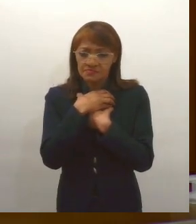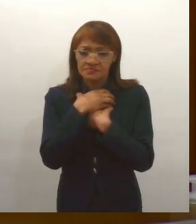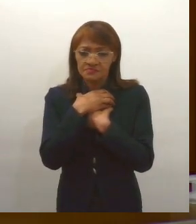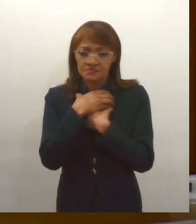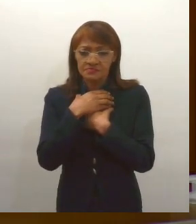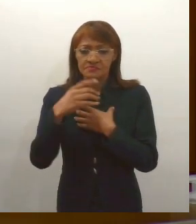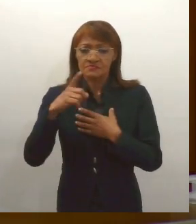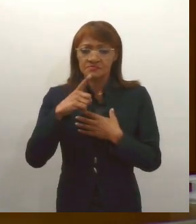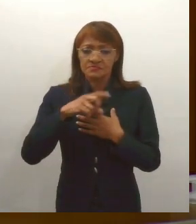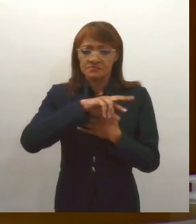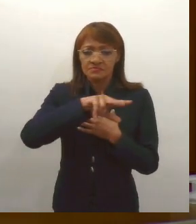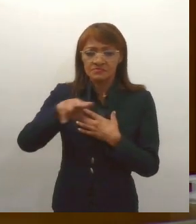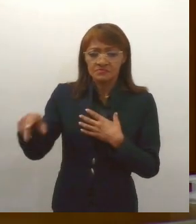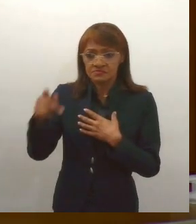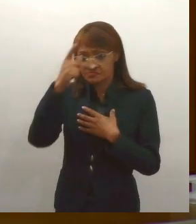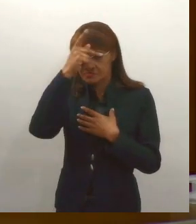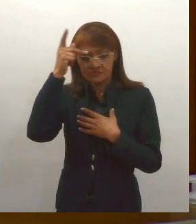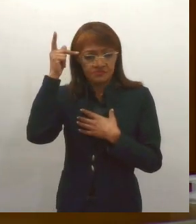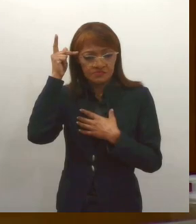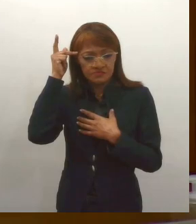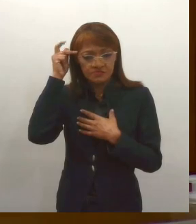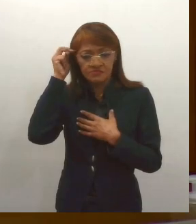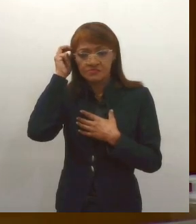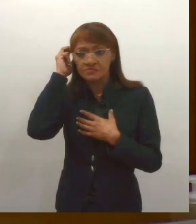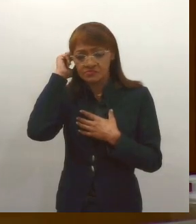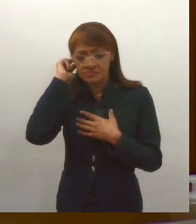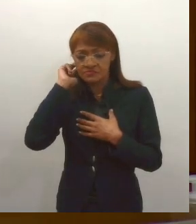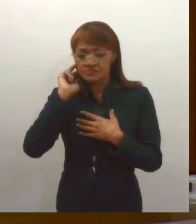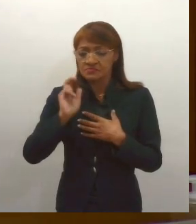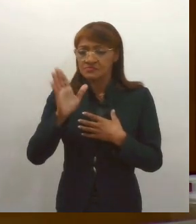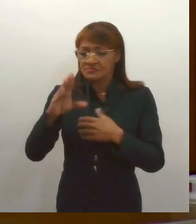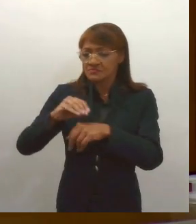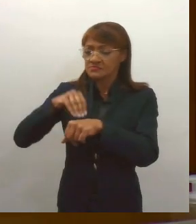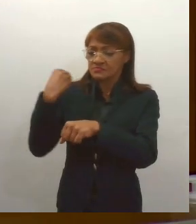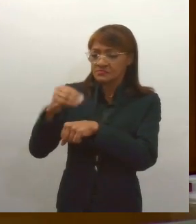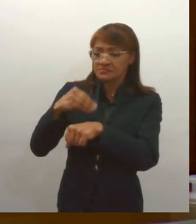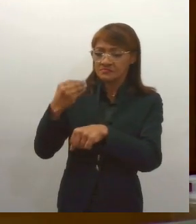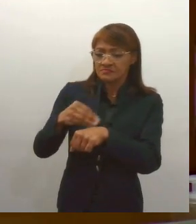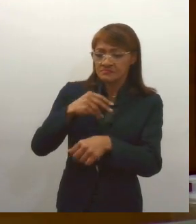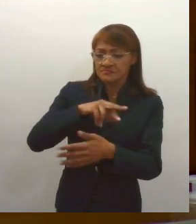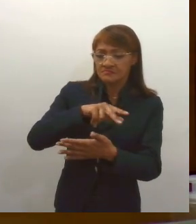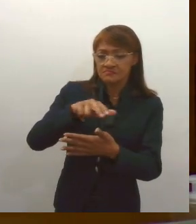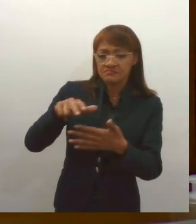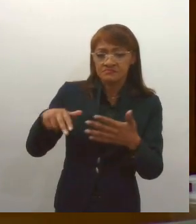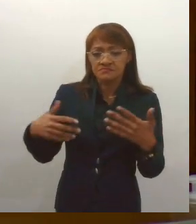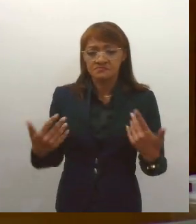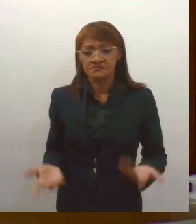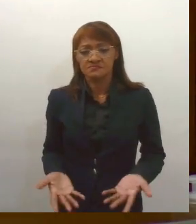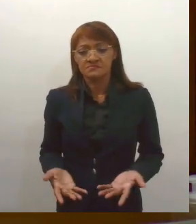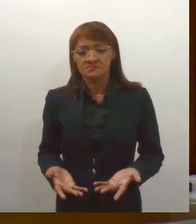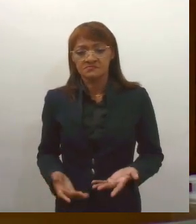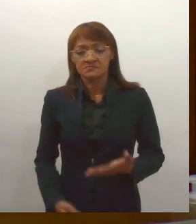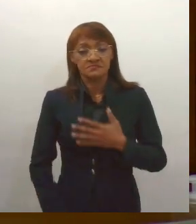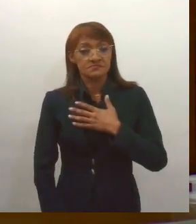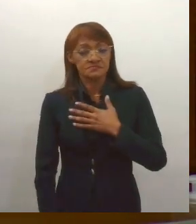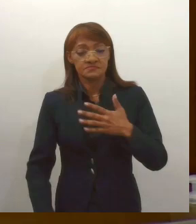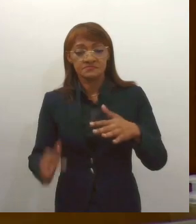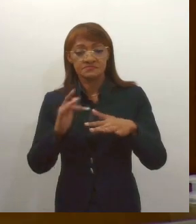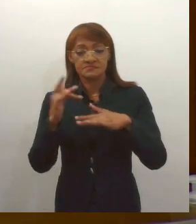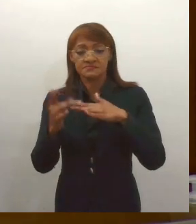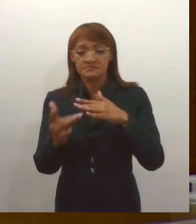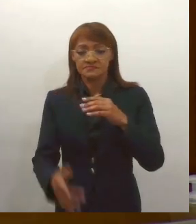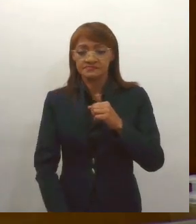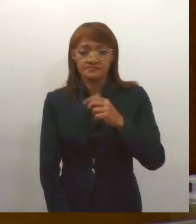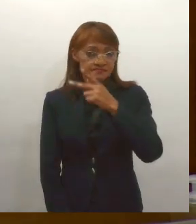dezenas de mensagens de citações de minhas redes sociais as pessoas me marcando no vídeo